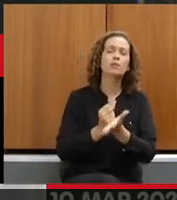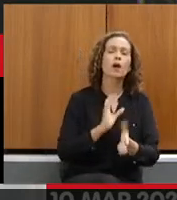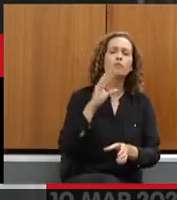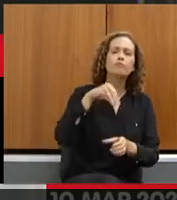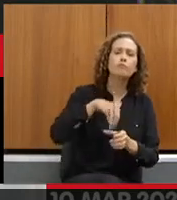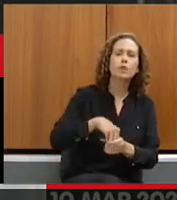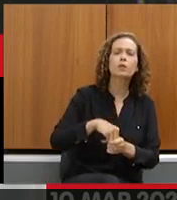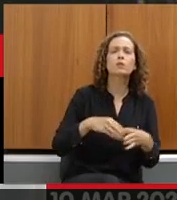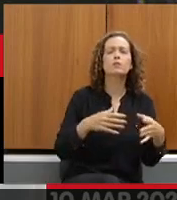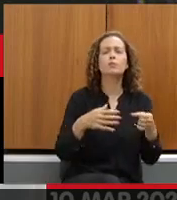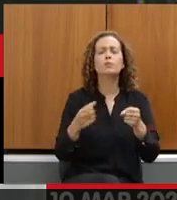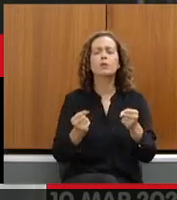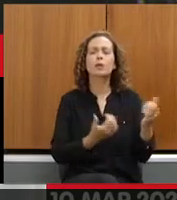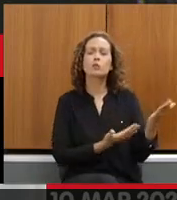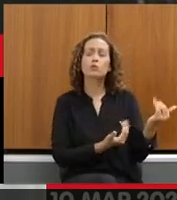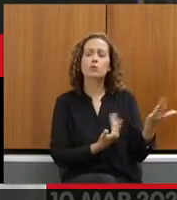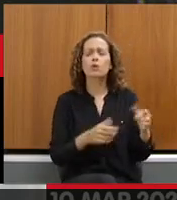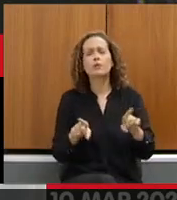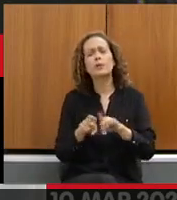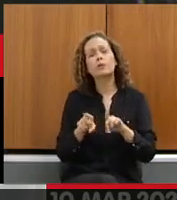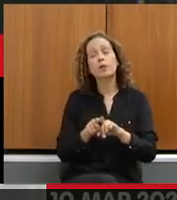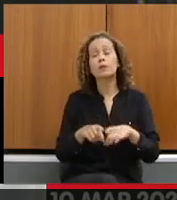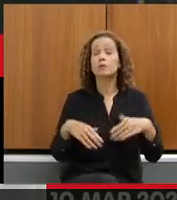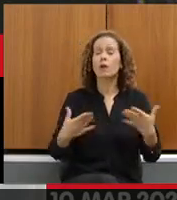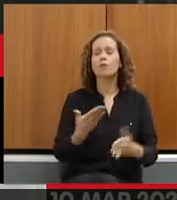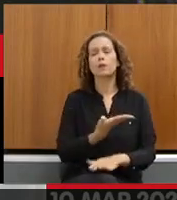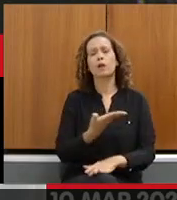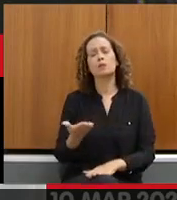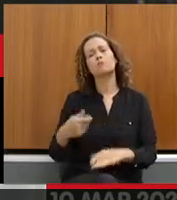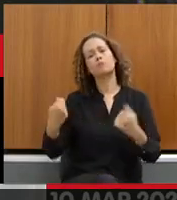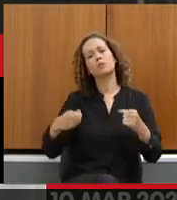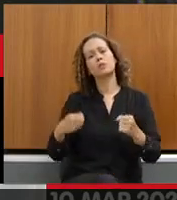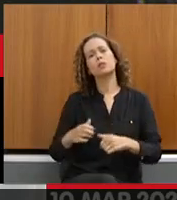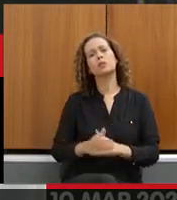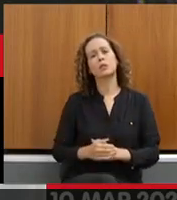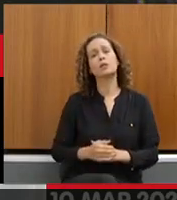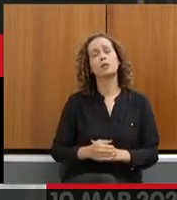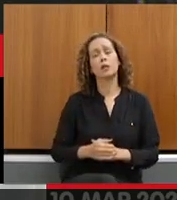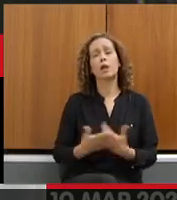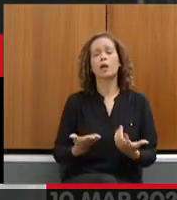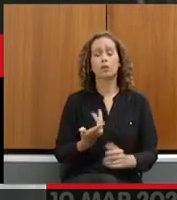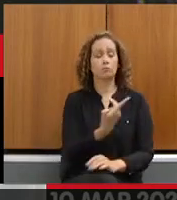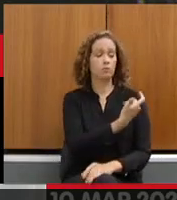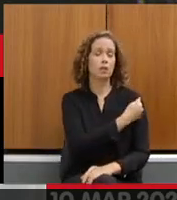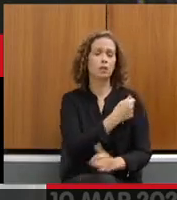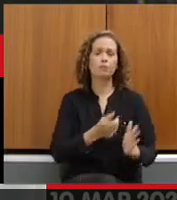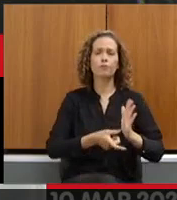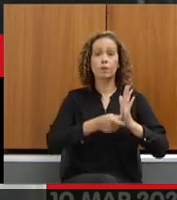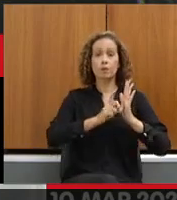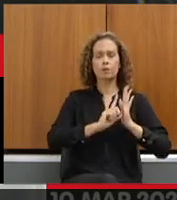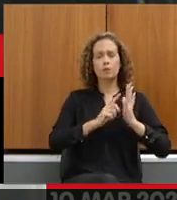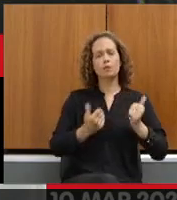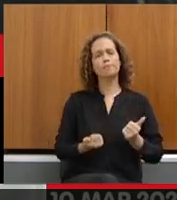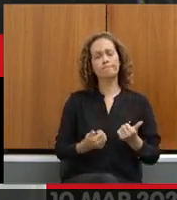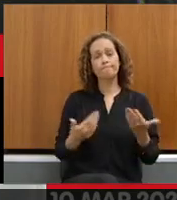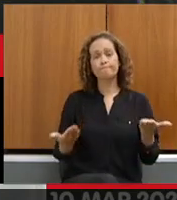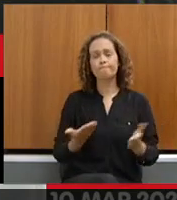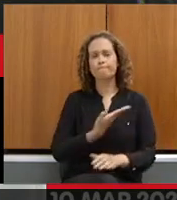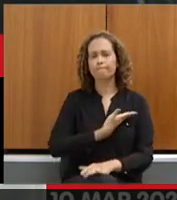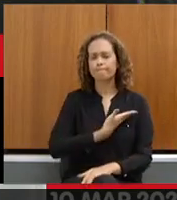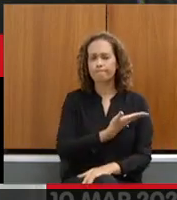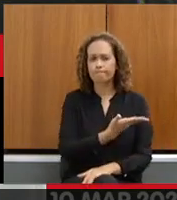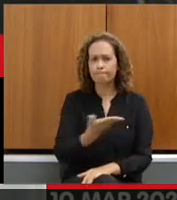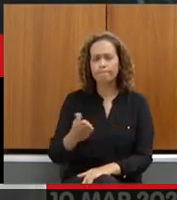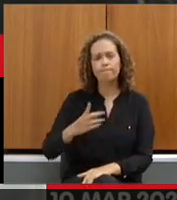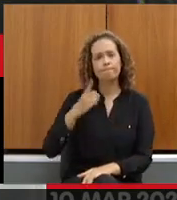servidores devem ter prioridade e o que me causa mais estranheza Deputado João Vitor nos Presidente colegas